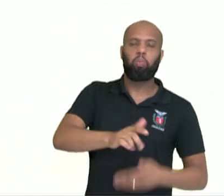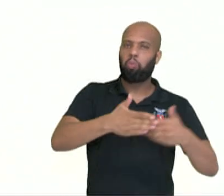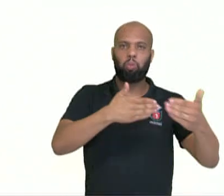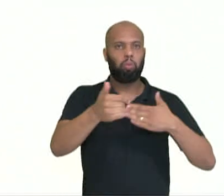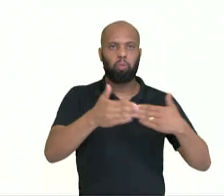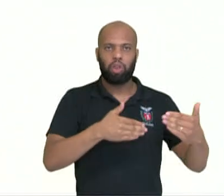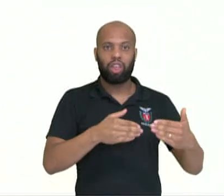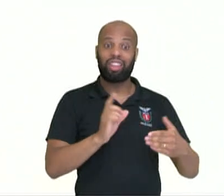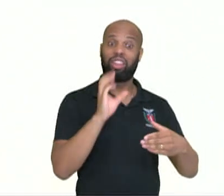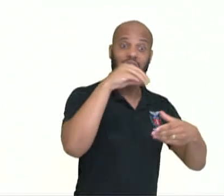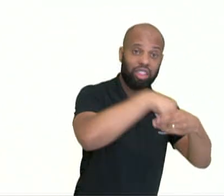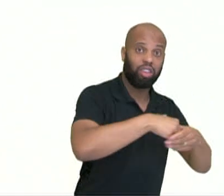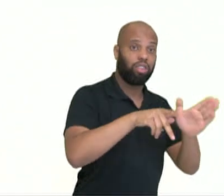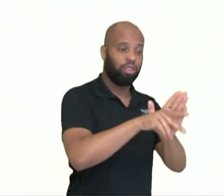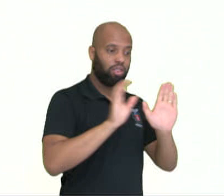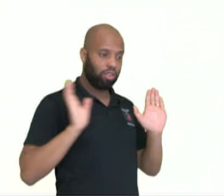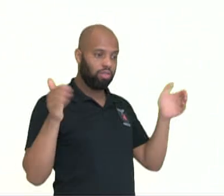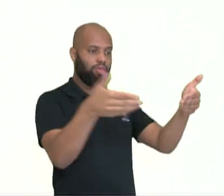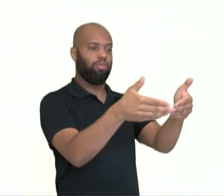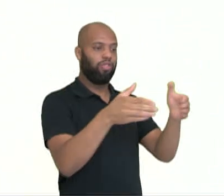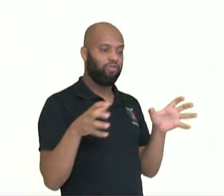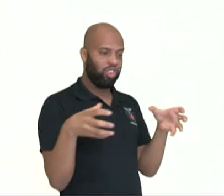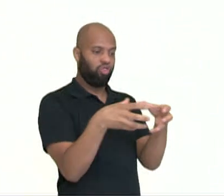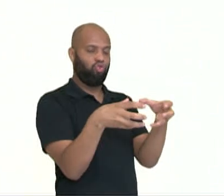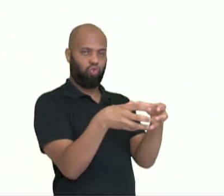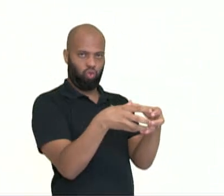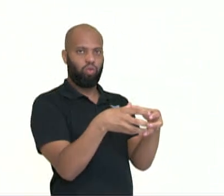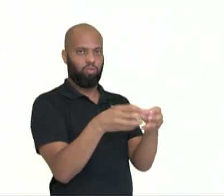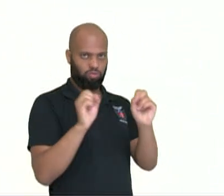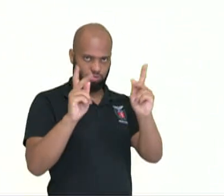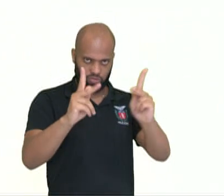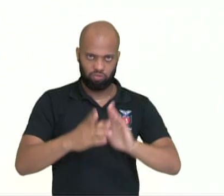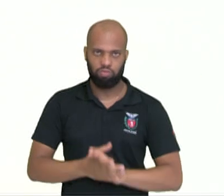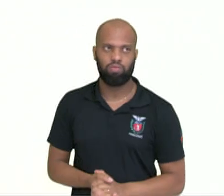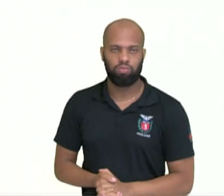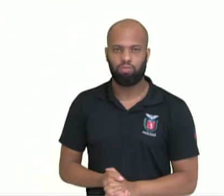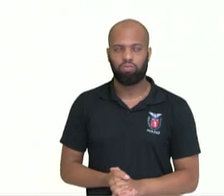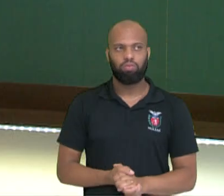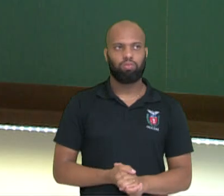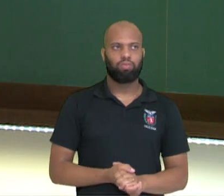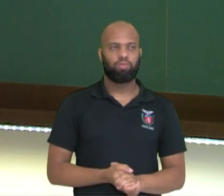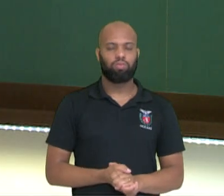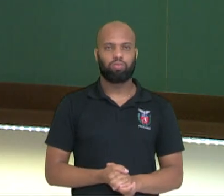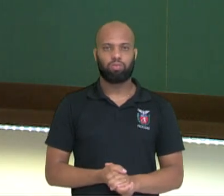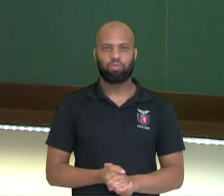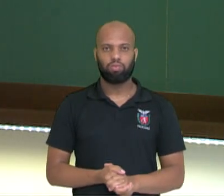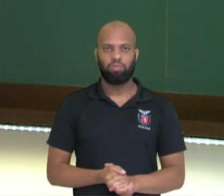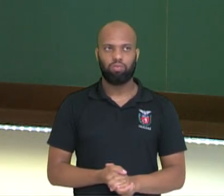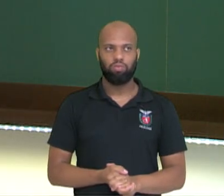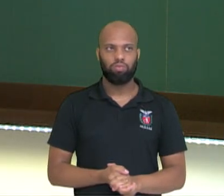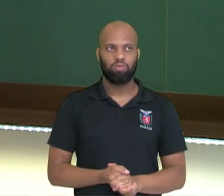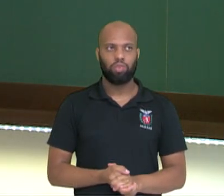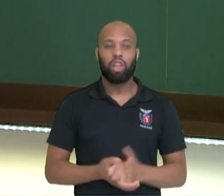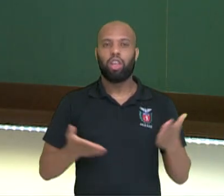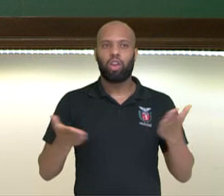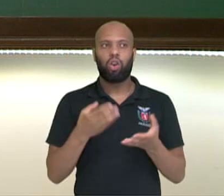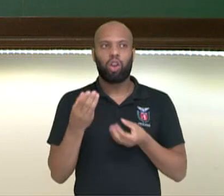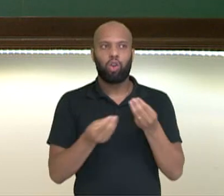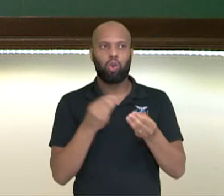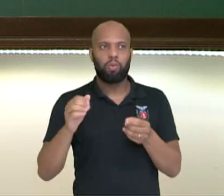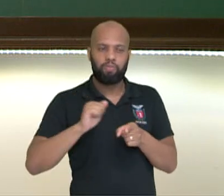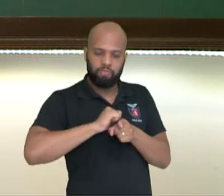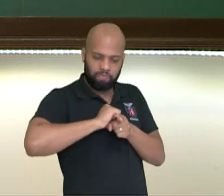acontecido ali, o total da carga elétrica não vai ser modificado, ok? A eletrização por atrito, vamos falar